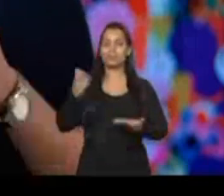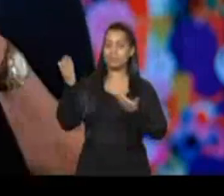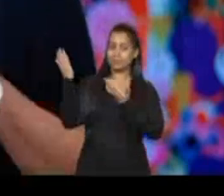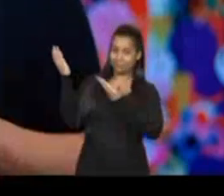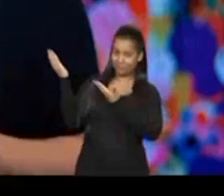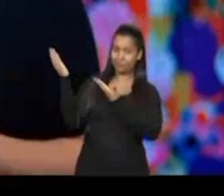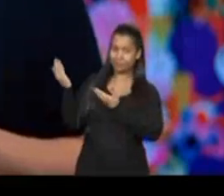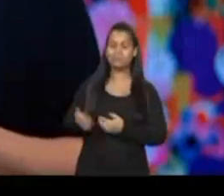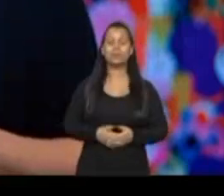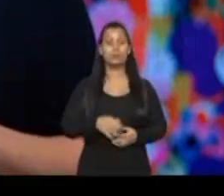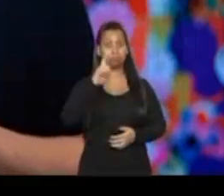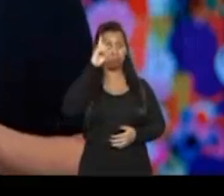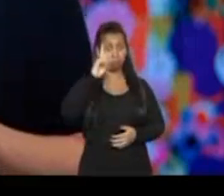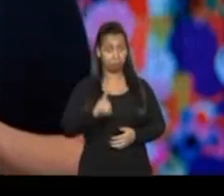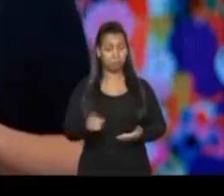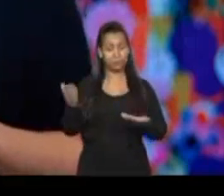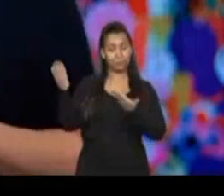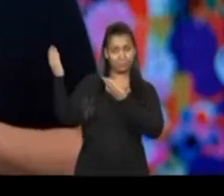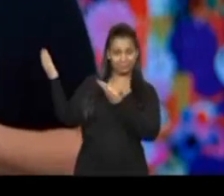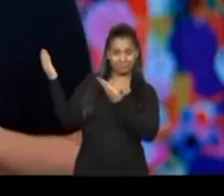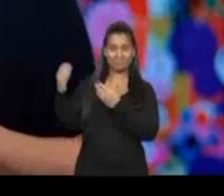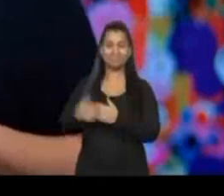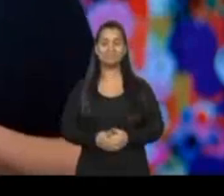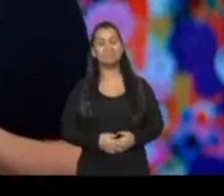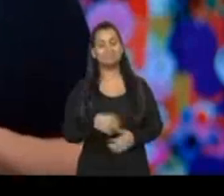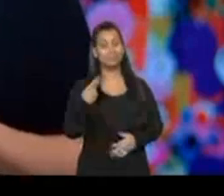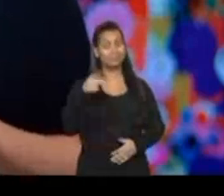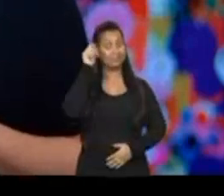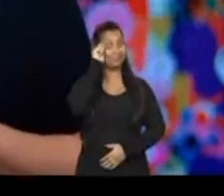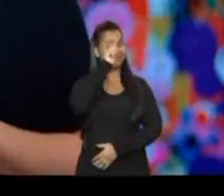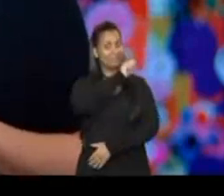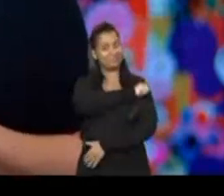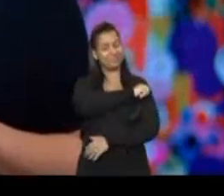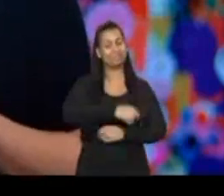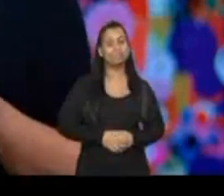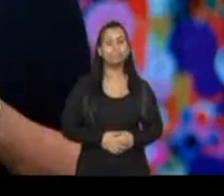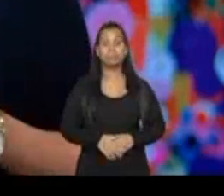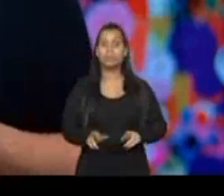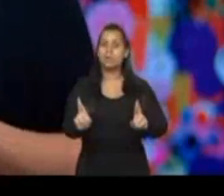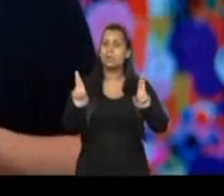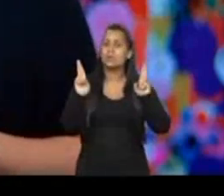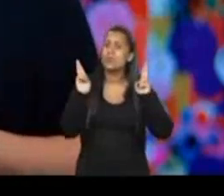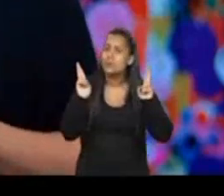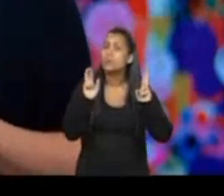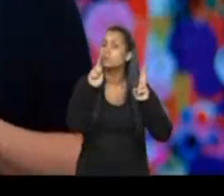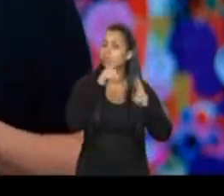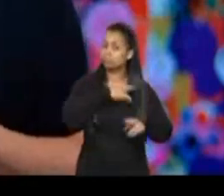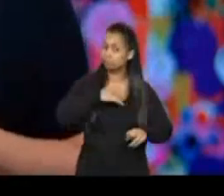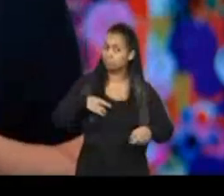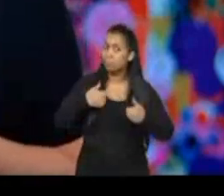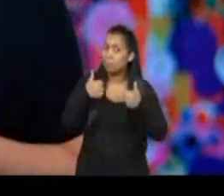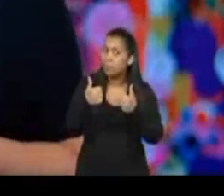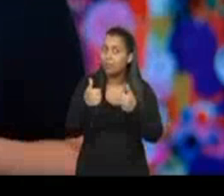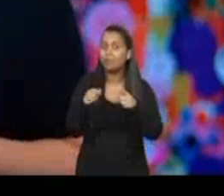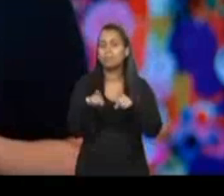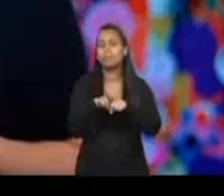no momento diretora de uma escola municipal daqui de São José do Rio Preto. Espero que vocês estejam bem e